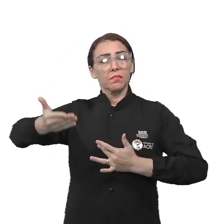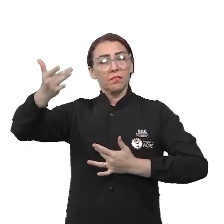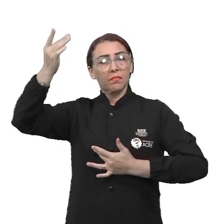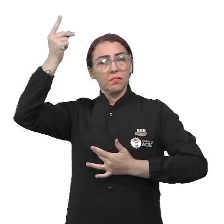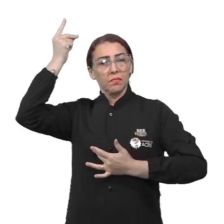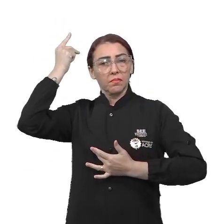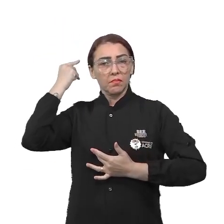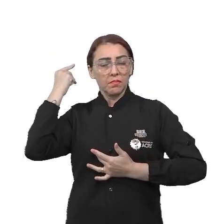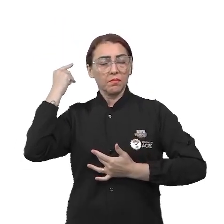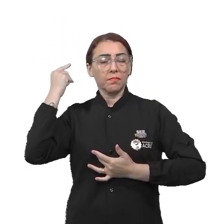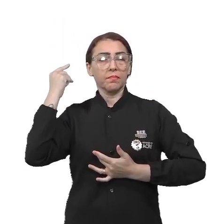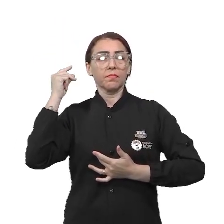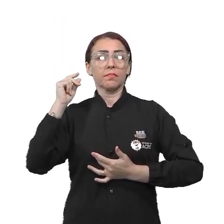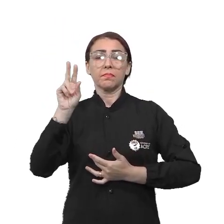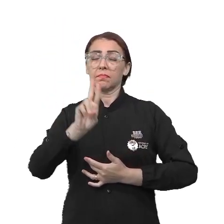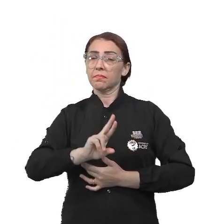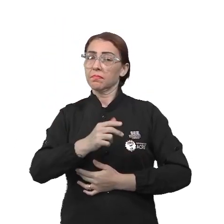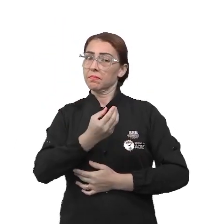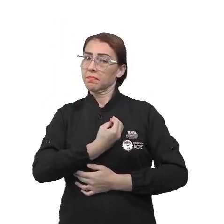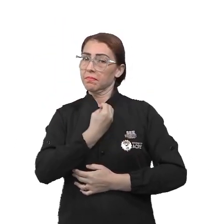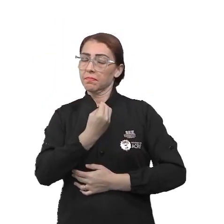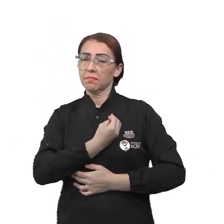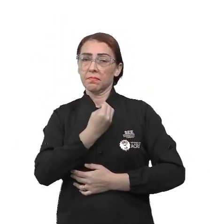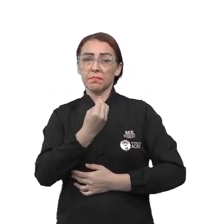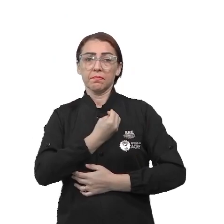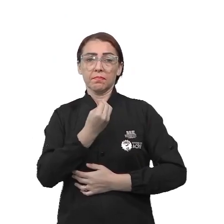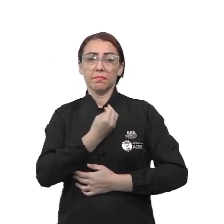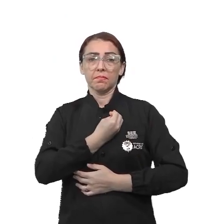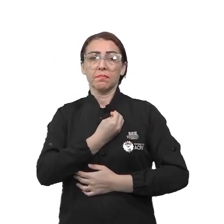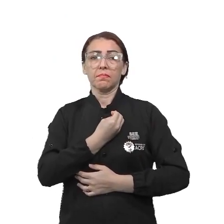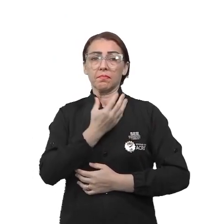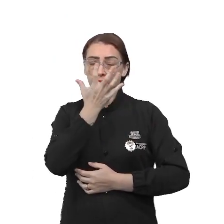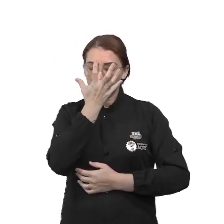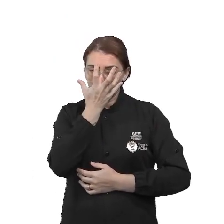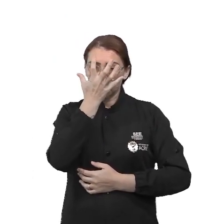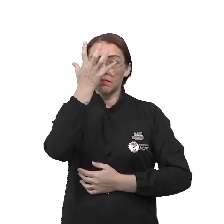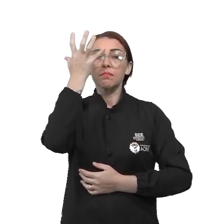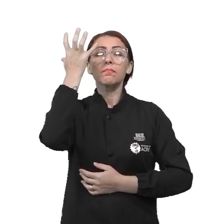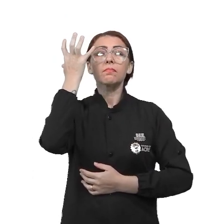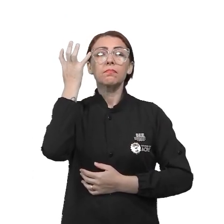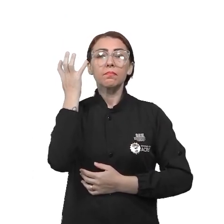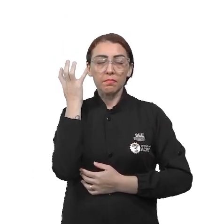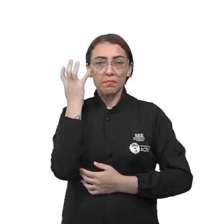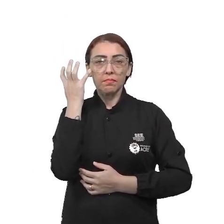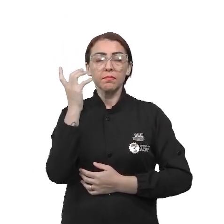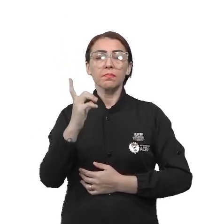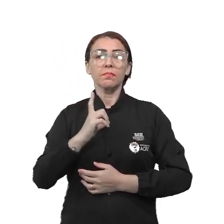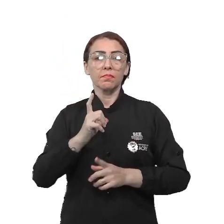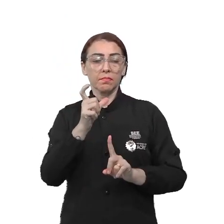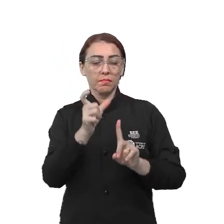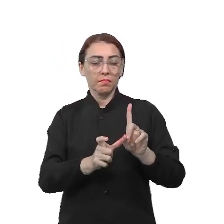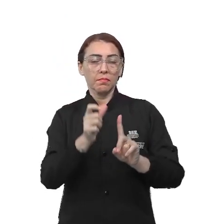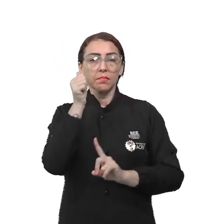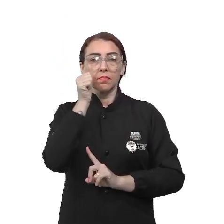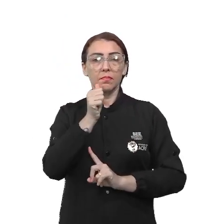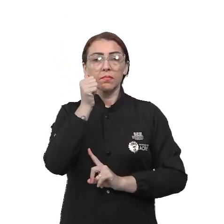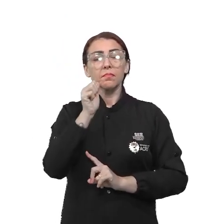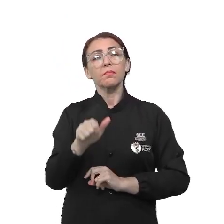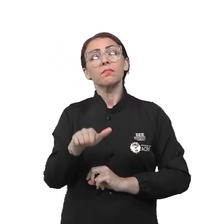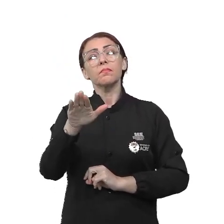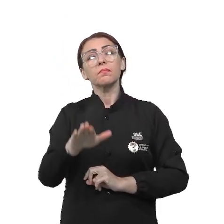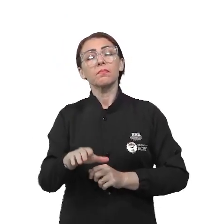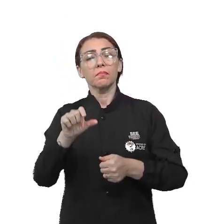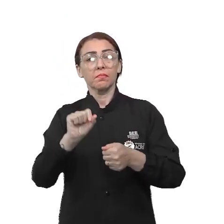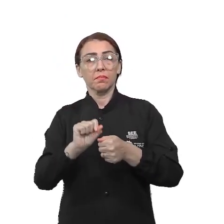aqui, elas não participavam das cenas. Então, as máscaras, quando tinha algum personagem feminino, quem fazia